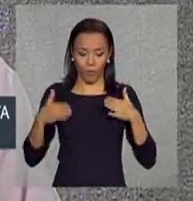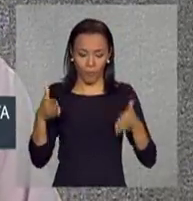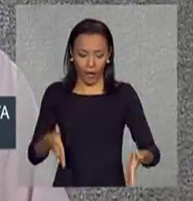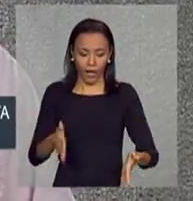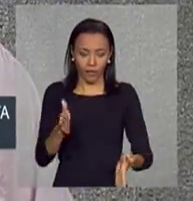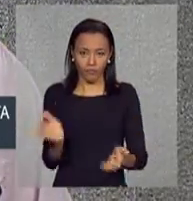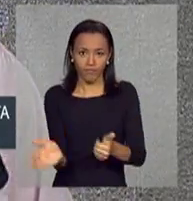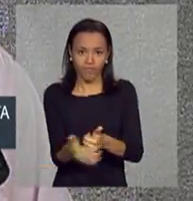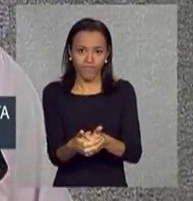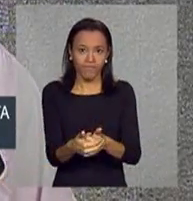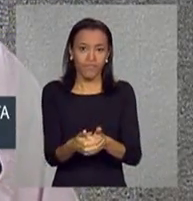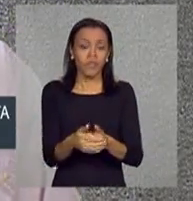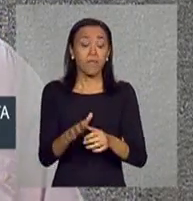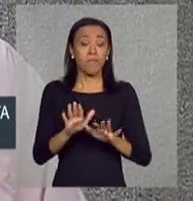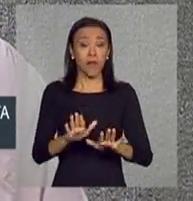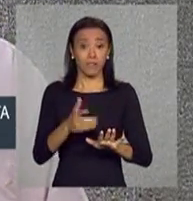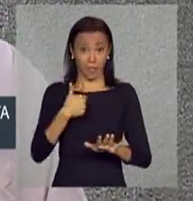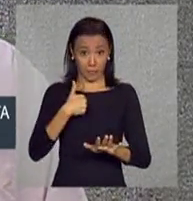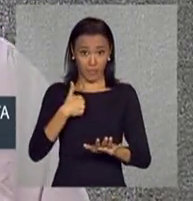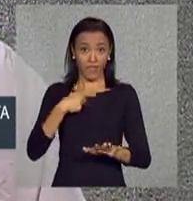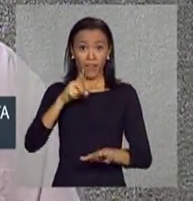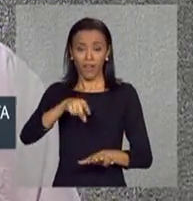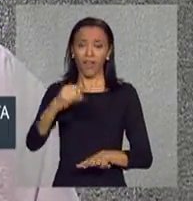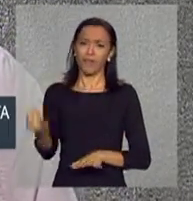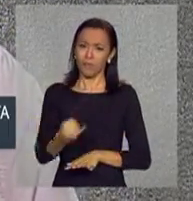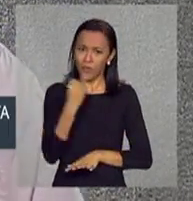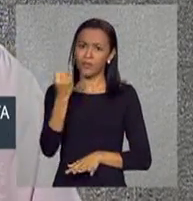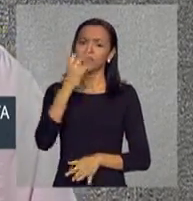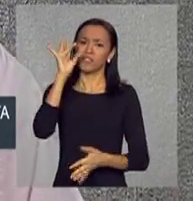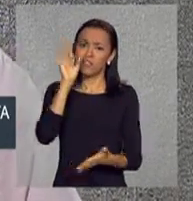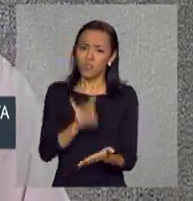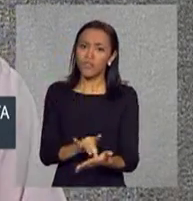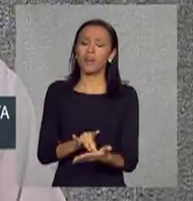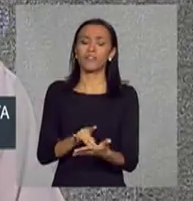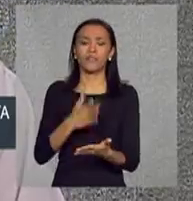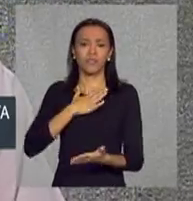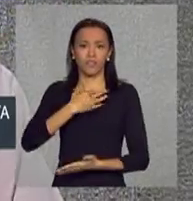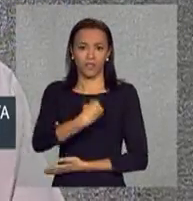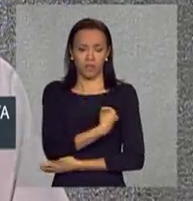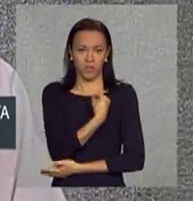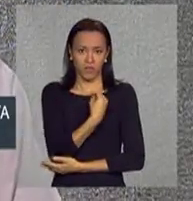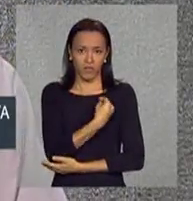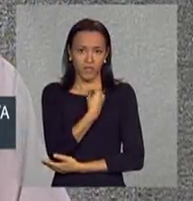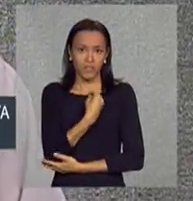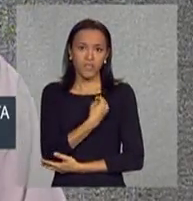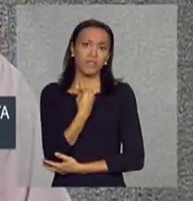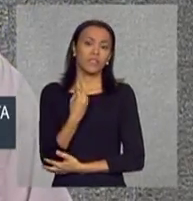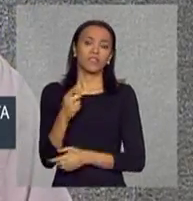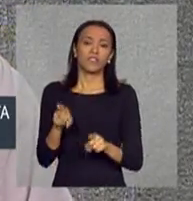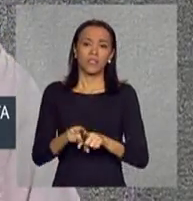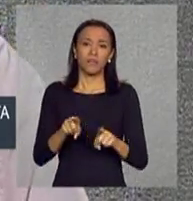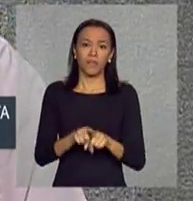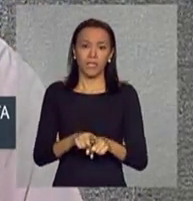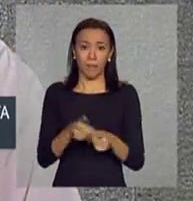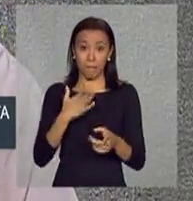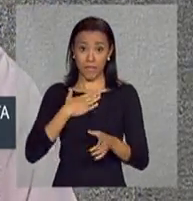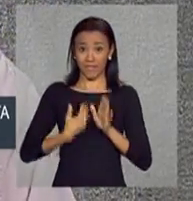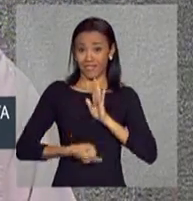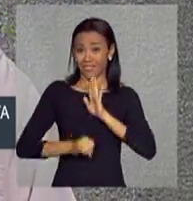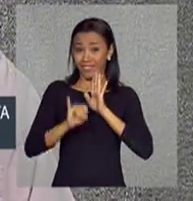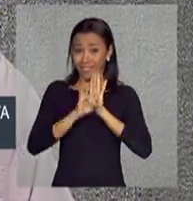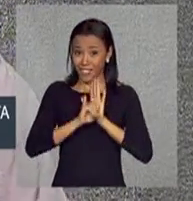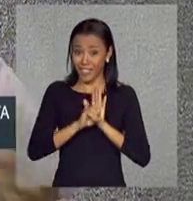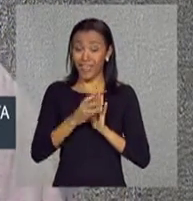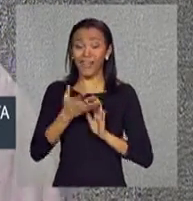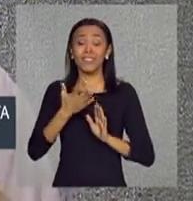mim seria muito importante, de fato, muito importante para mim, na minha vida, na formação da minha personalidade, da personalidade dos